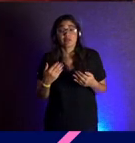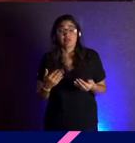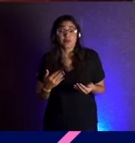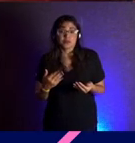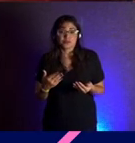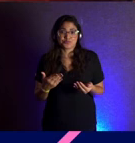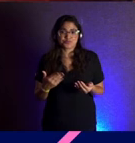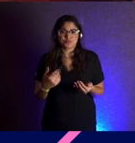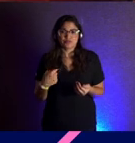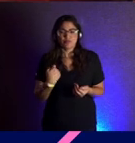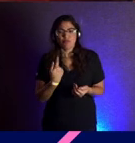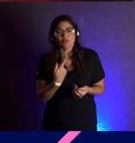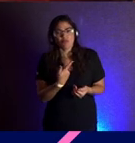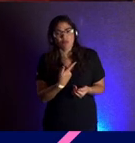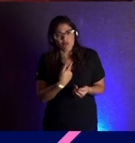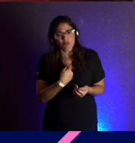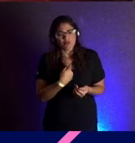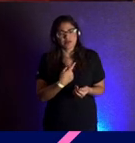o que a gente tem